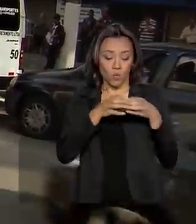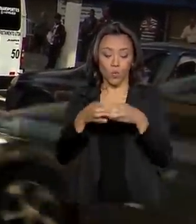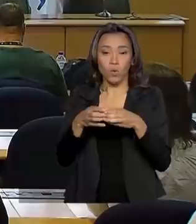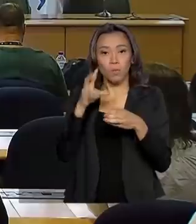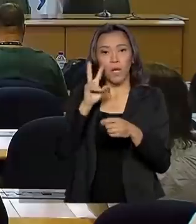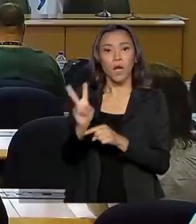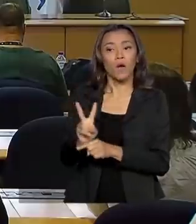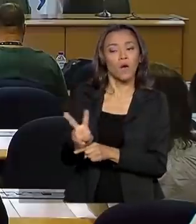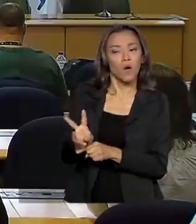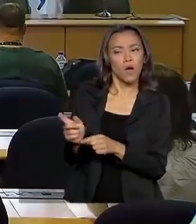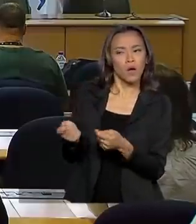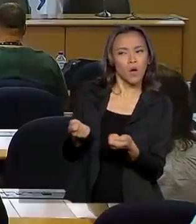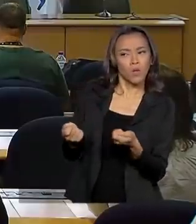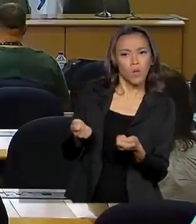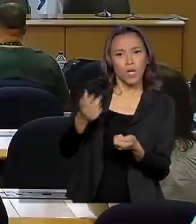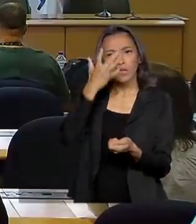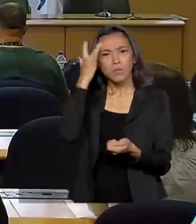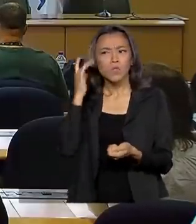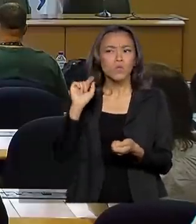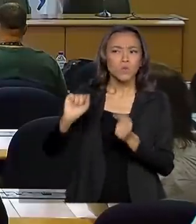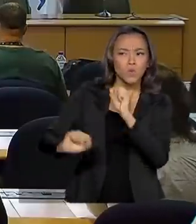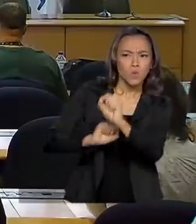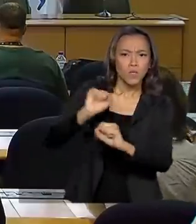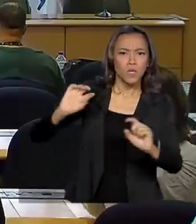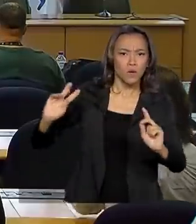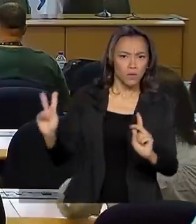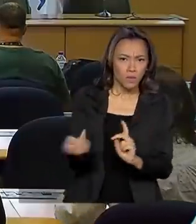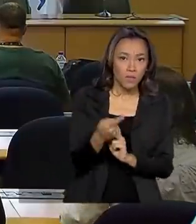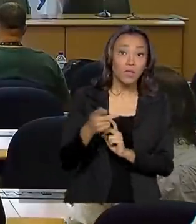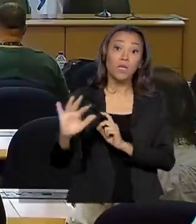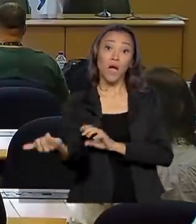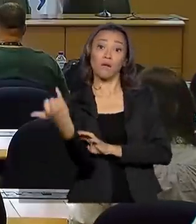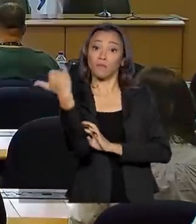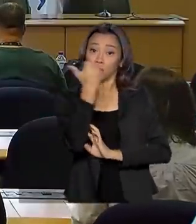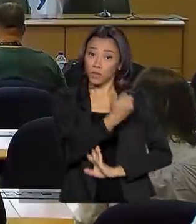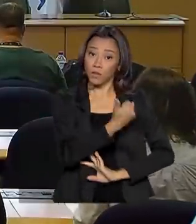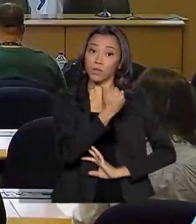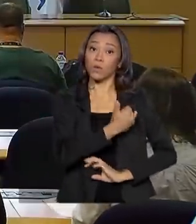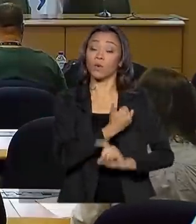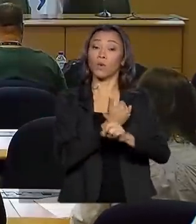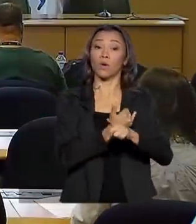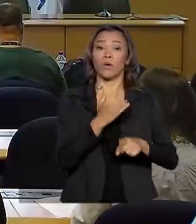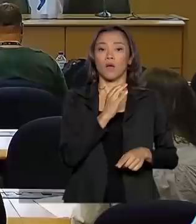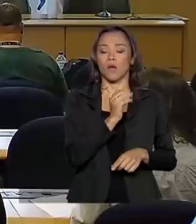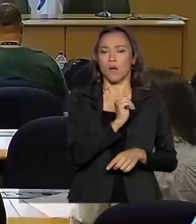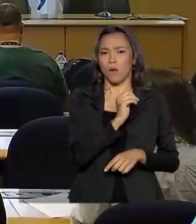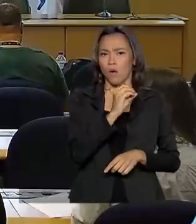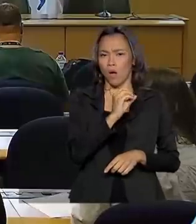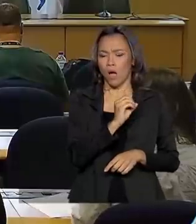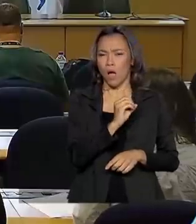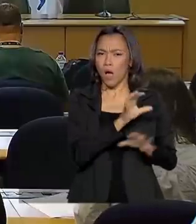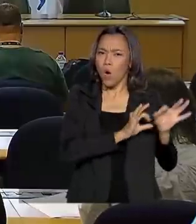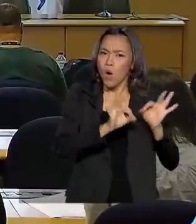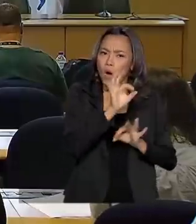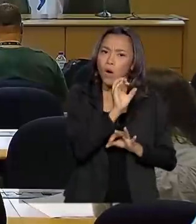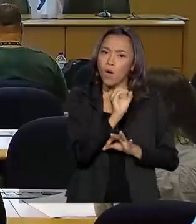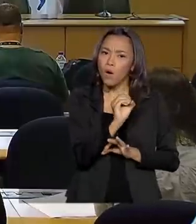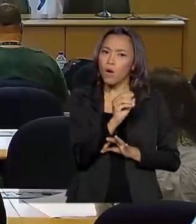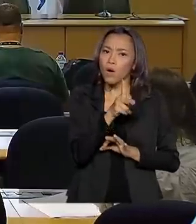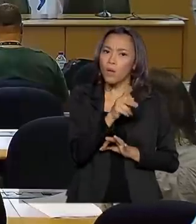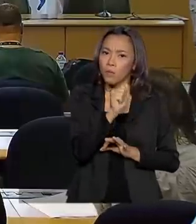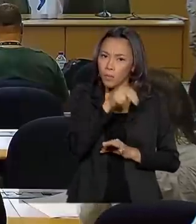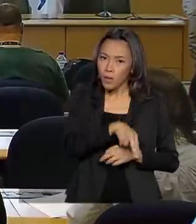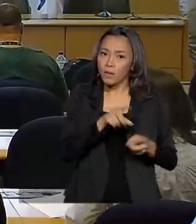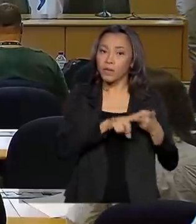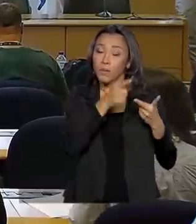e comunicou o caso à organização mundial da saúde ea organização panamericana da saúde seguindo protocolos